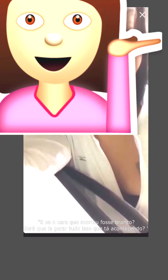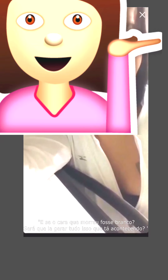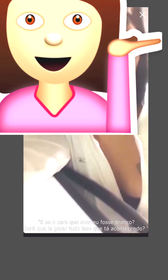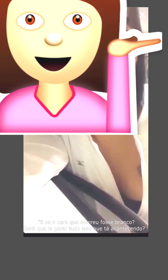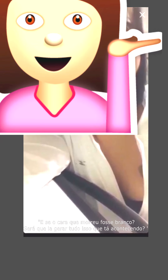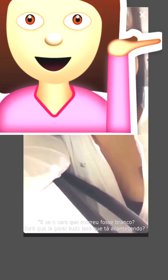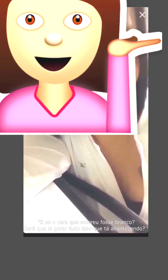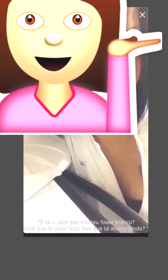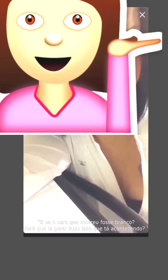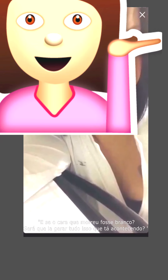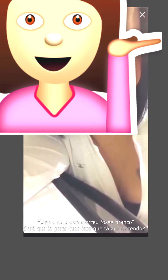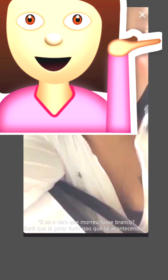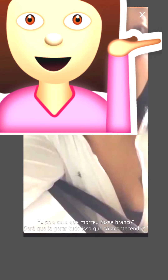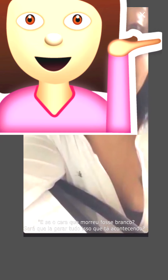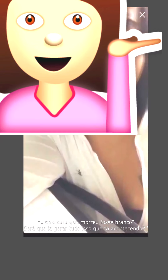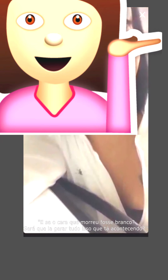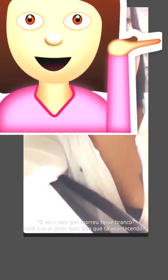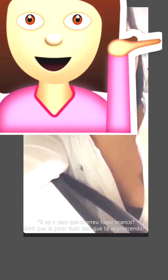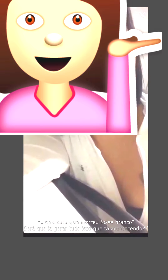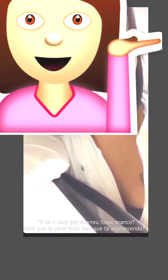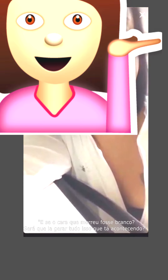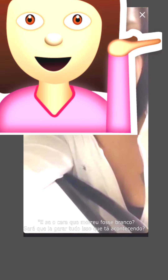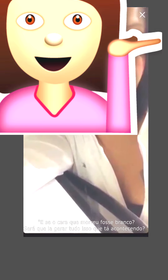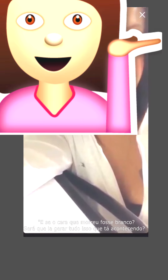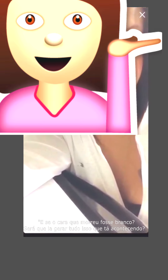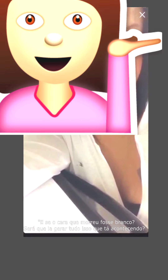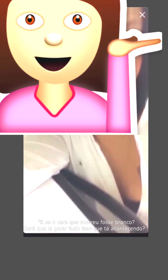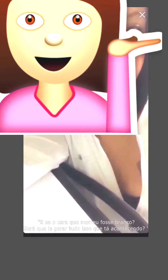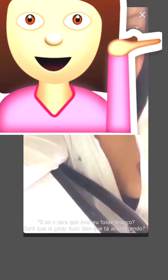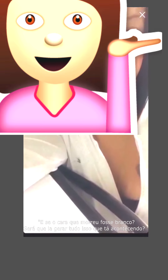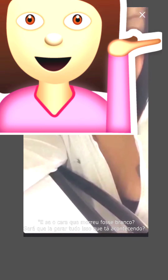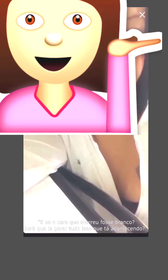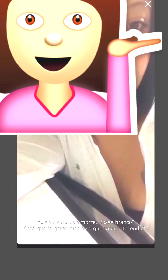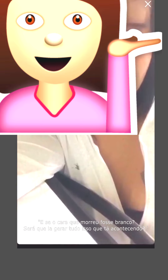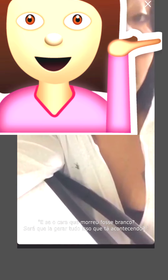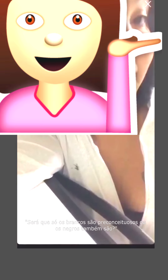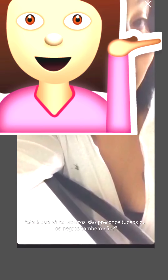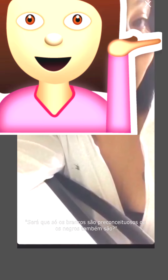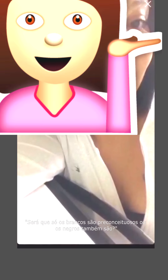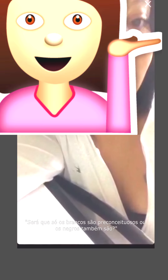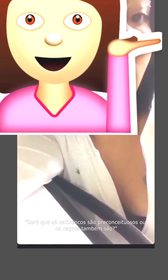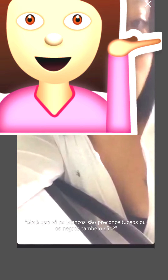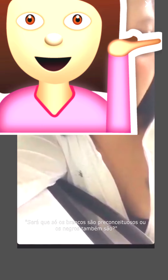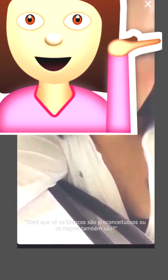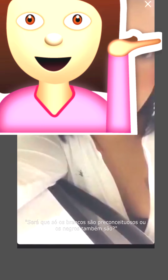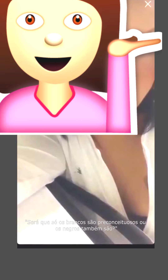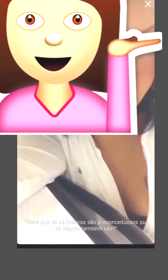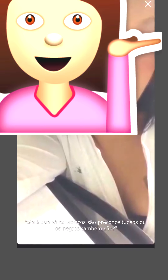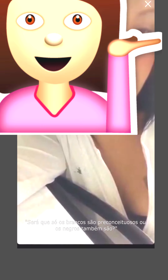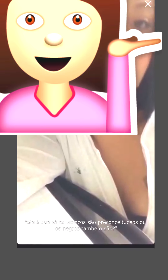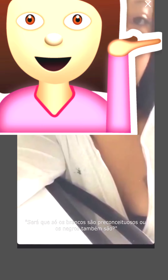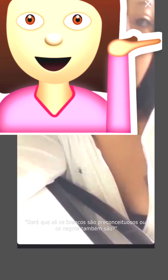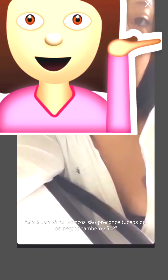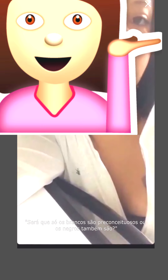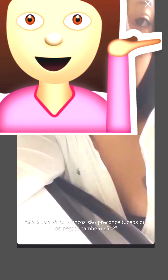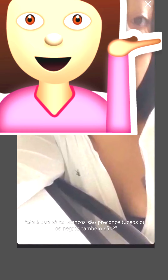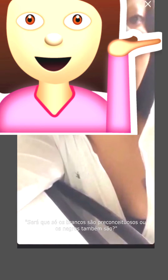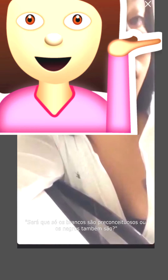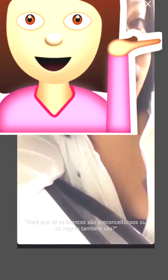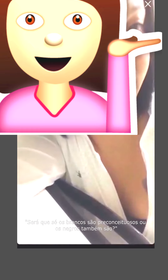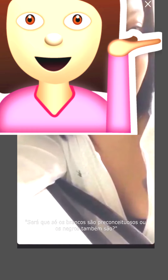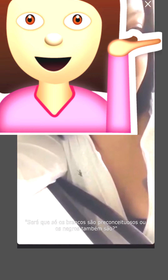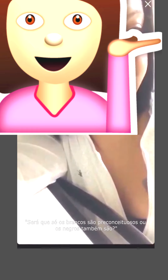cara que morreu fosse branco? Será que ia acontecer tudo isso que tá acontecendo? Será que é só os brancos que são preconceituosos